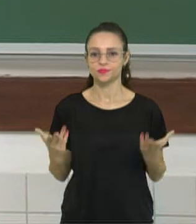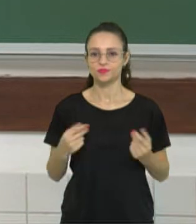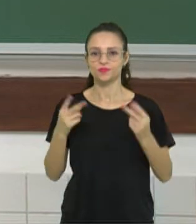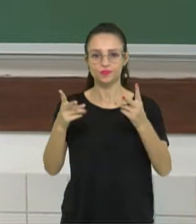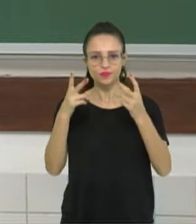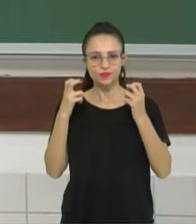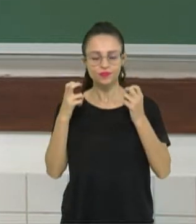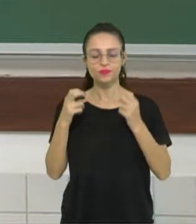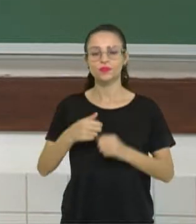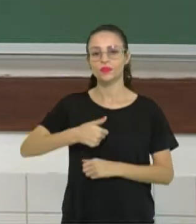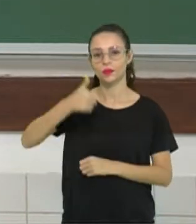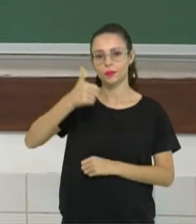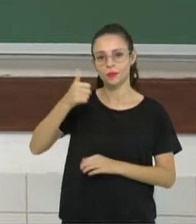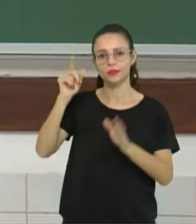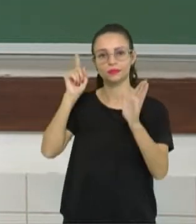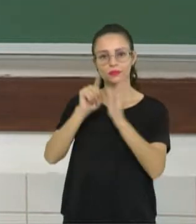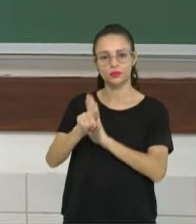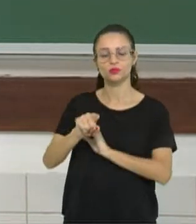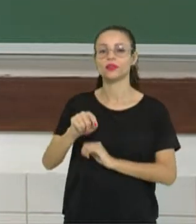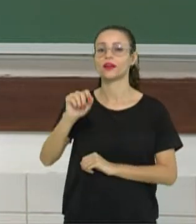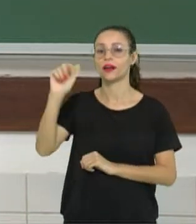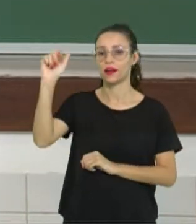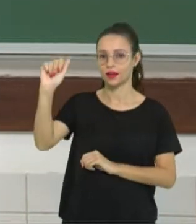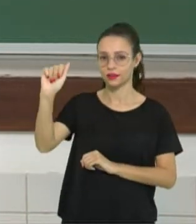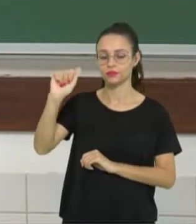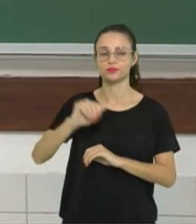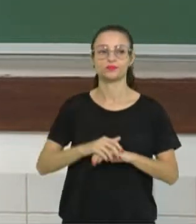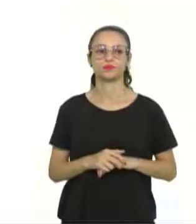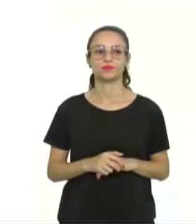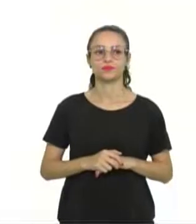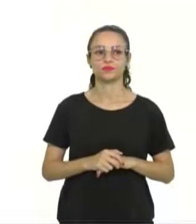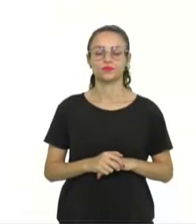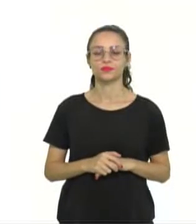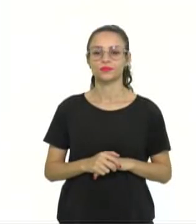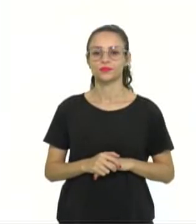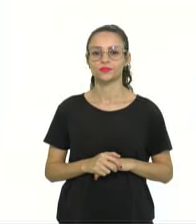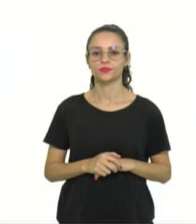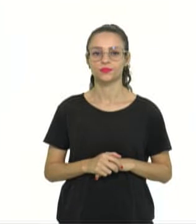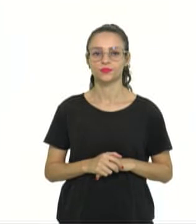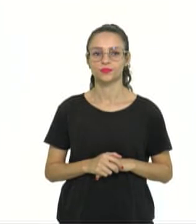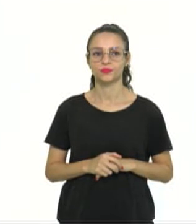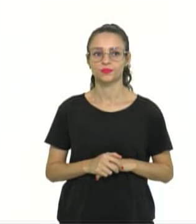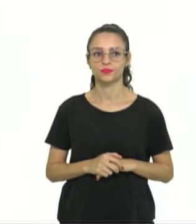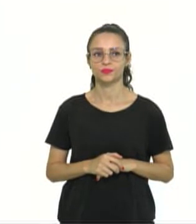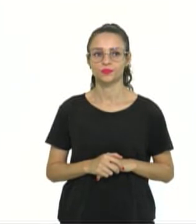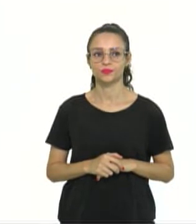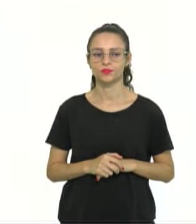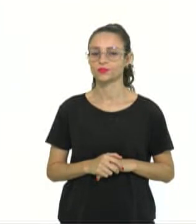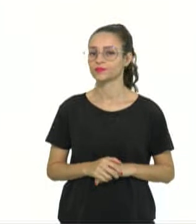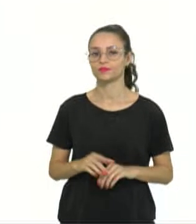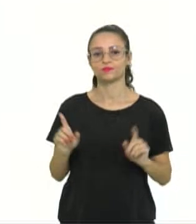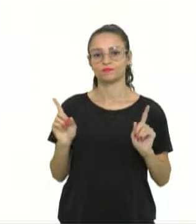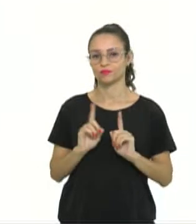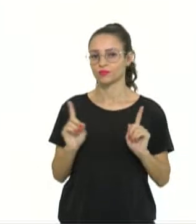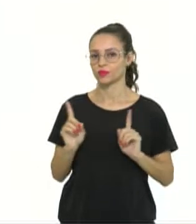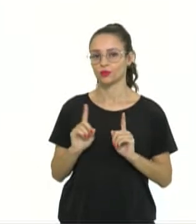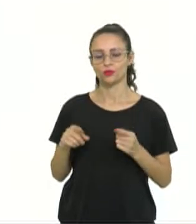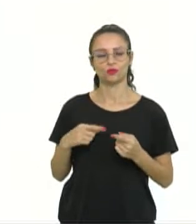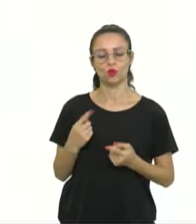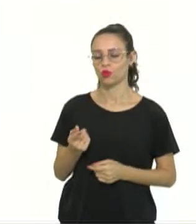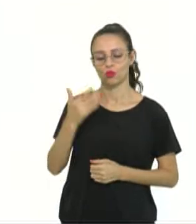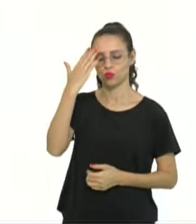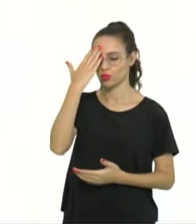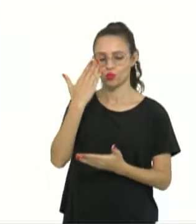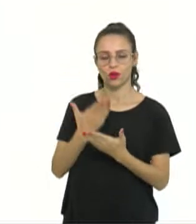Observando a nossa primeira questão, pessoal, letra A. Does John believe that Garfield tries the food? No, he doesn't. Ele